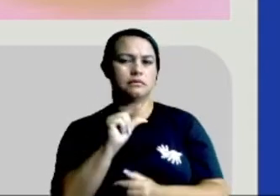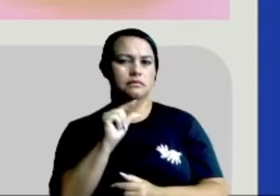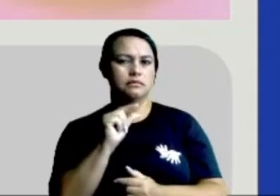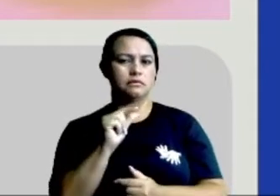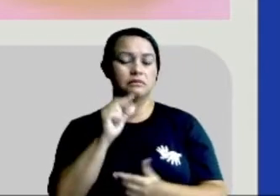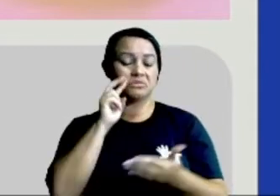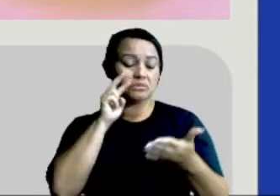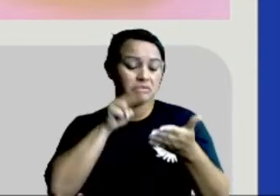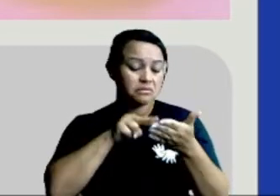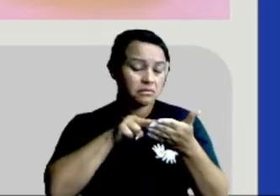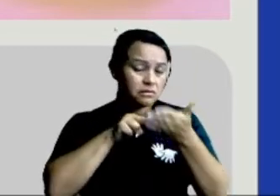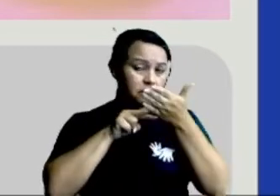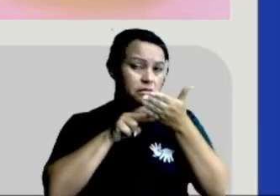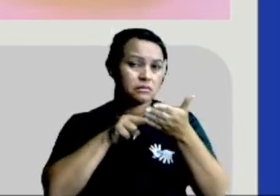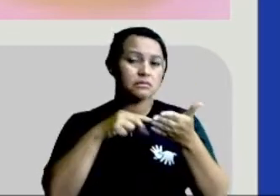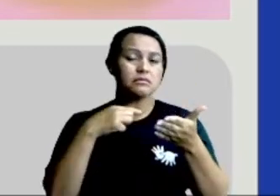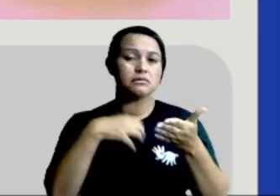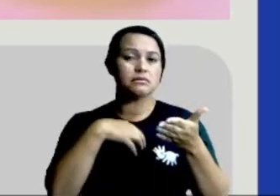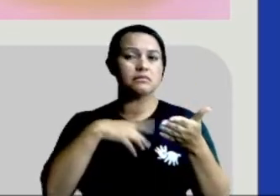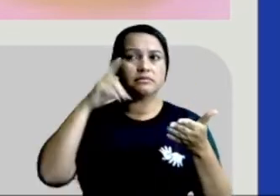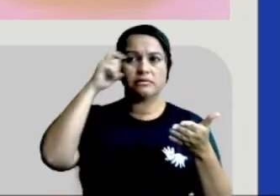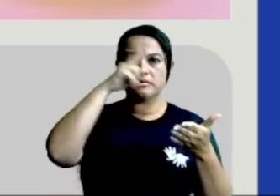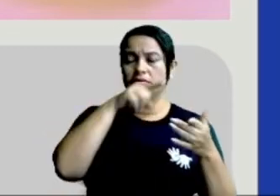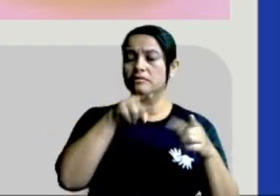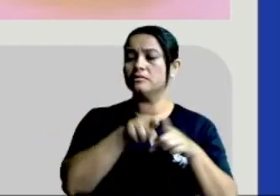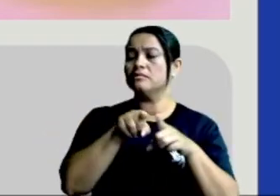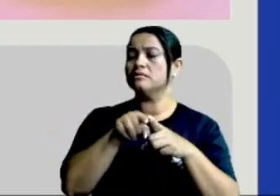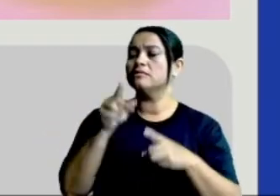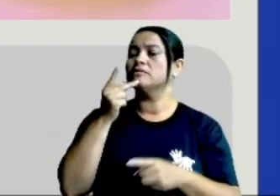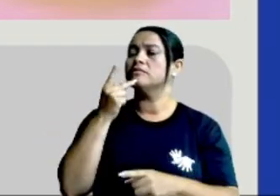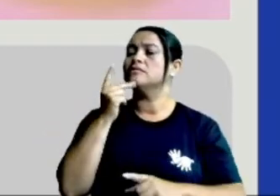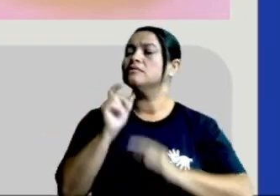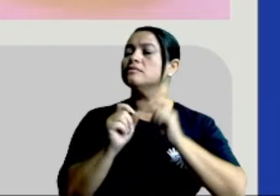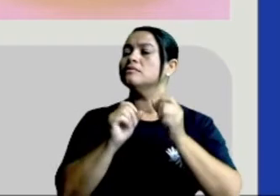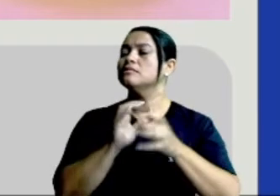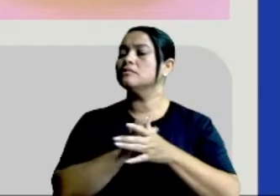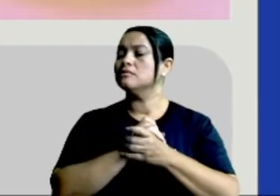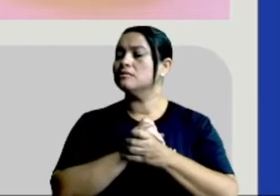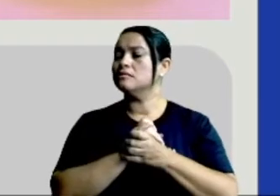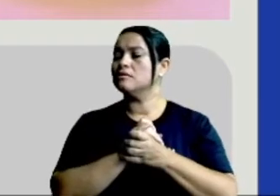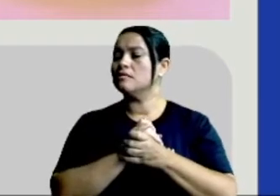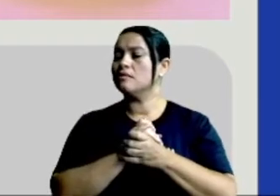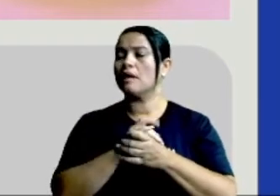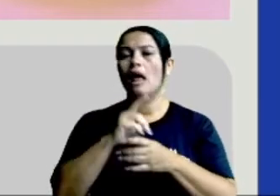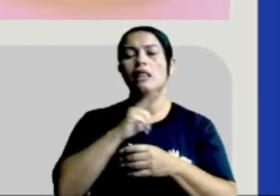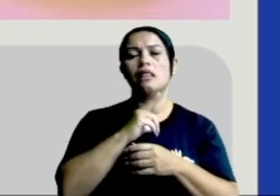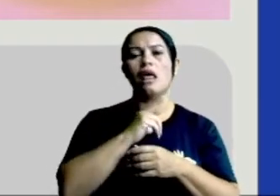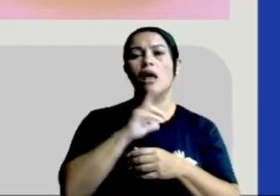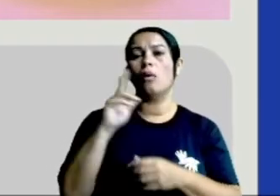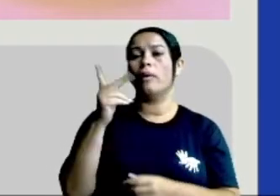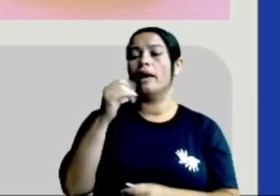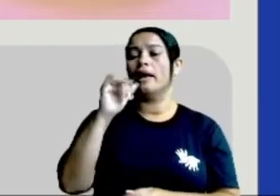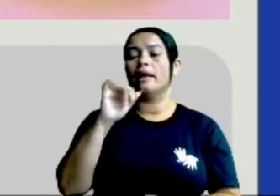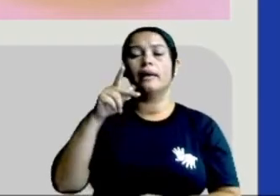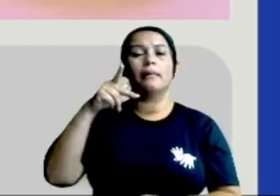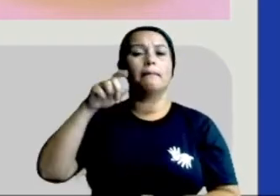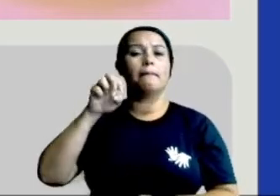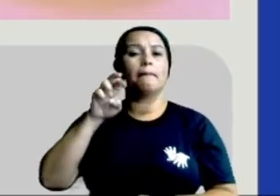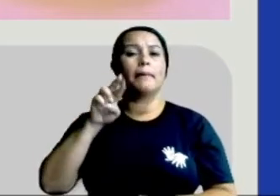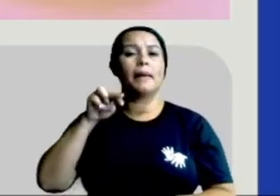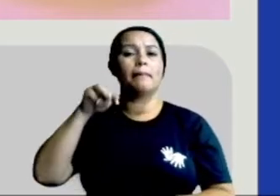ela. Inclusive as pessoas chamam geralmente de, quando tem uma hipermetropia